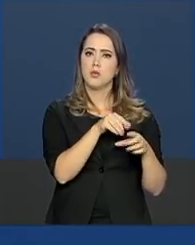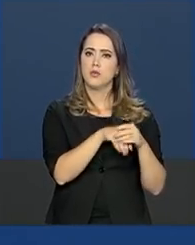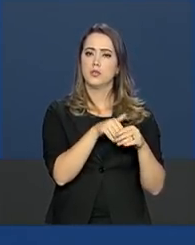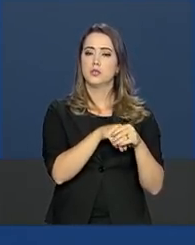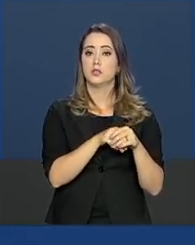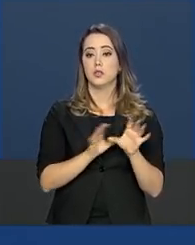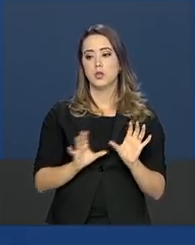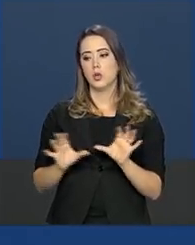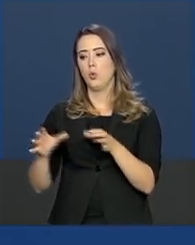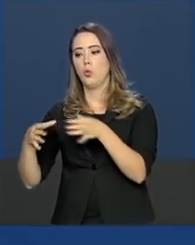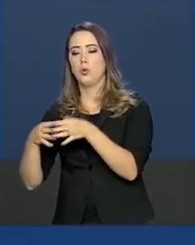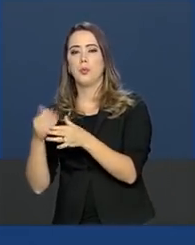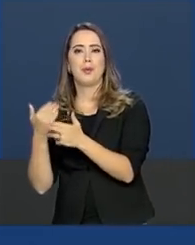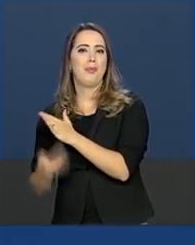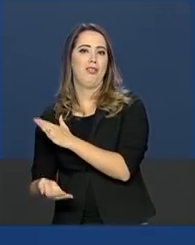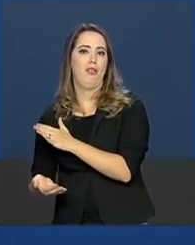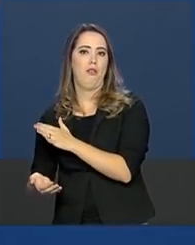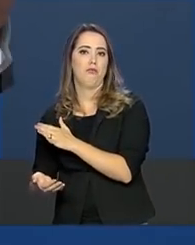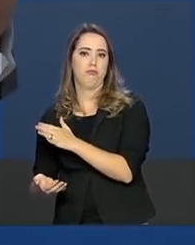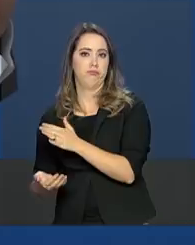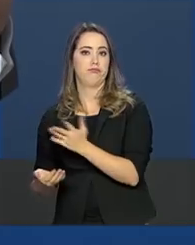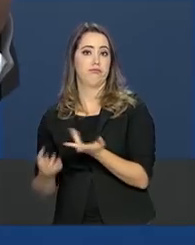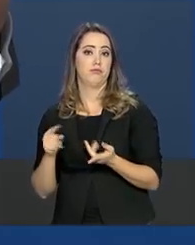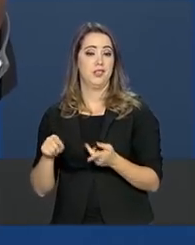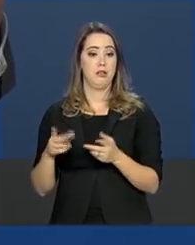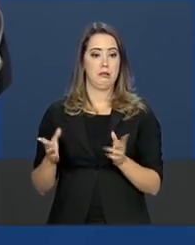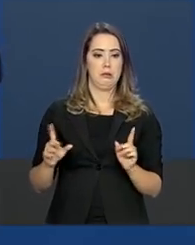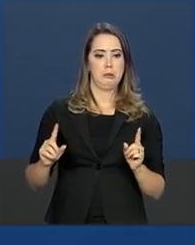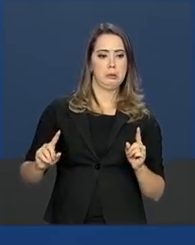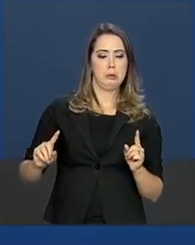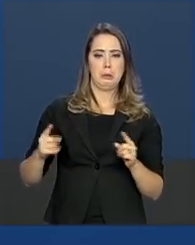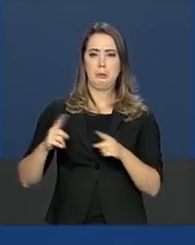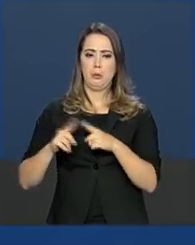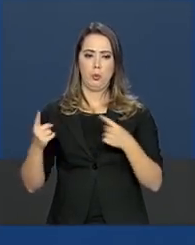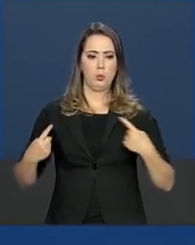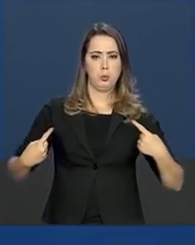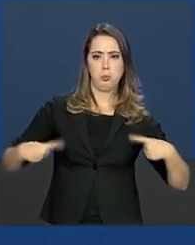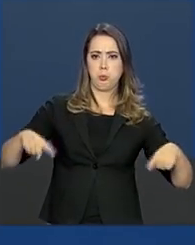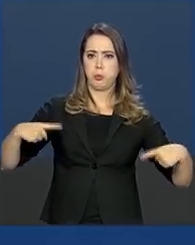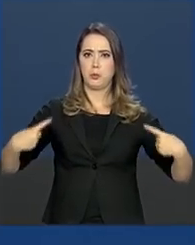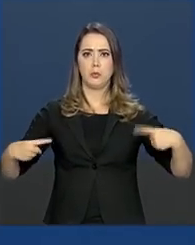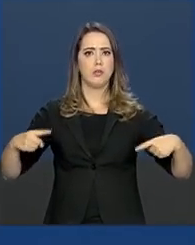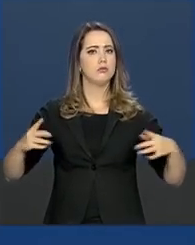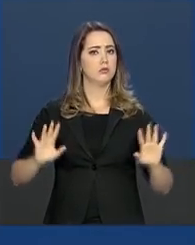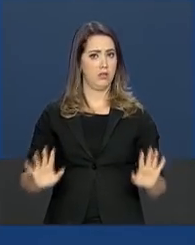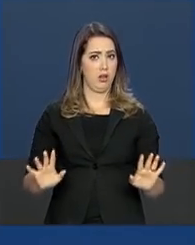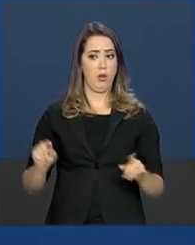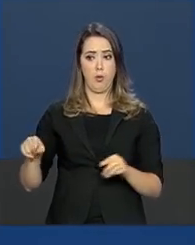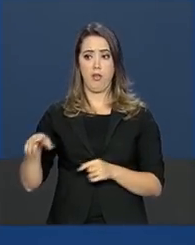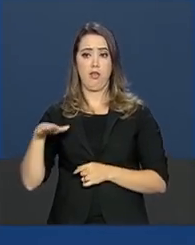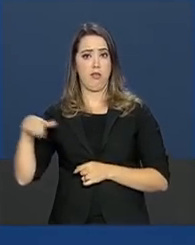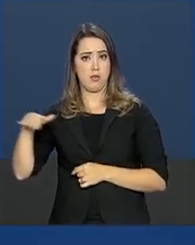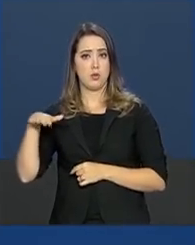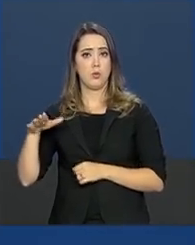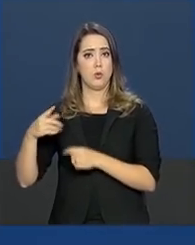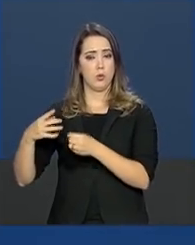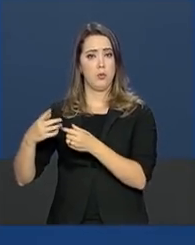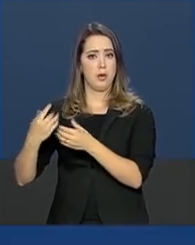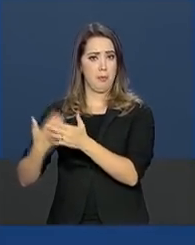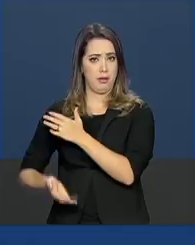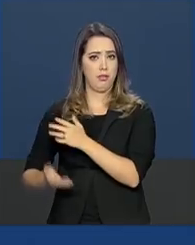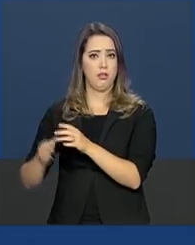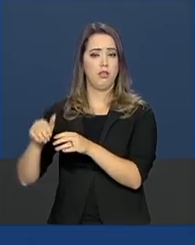perderam a eleição. Portanto, ficaram na oposição, mas a oposição é importantíssima, porque ela fiscaliza aqueles que